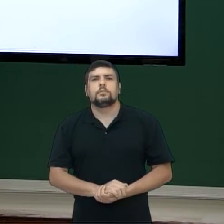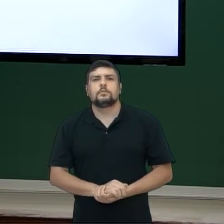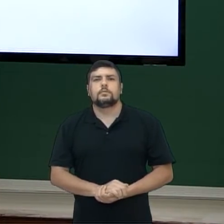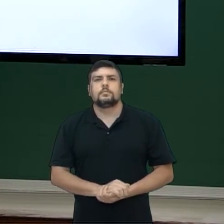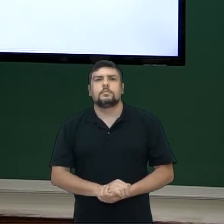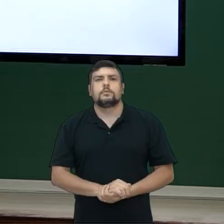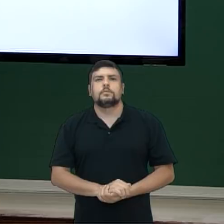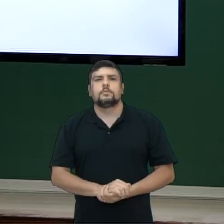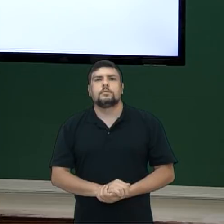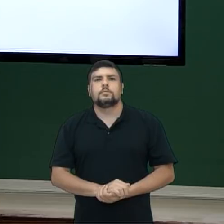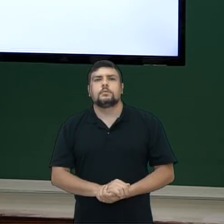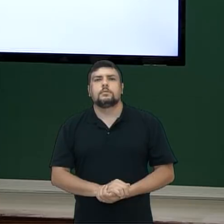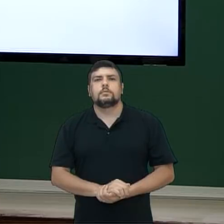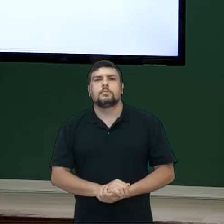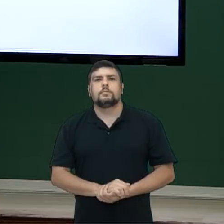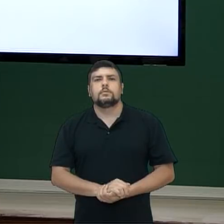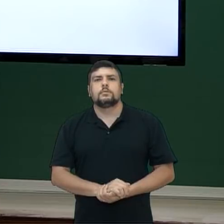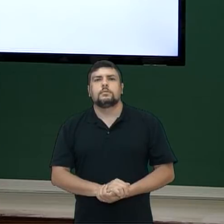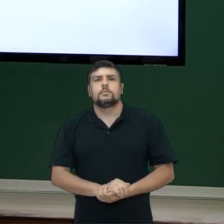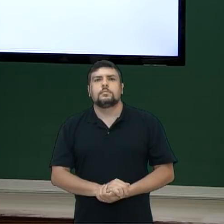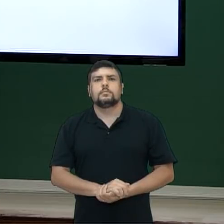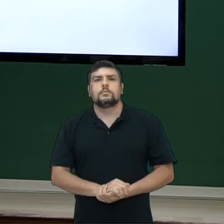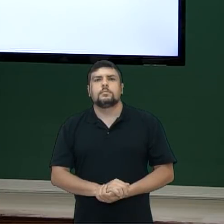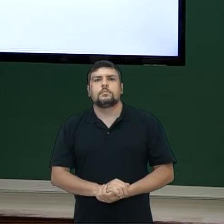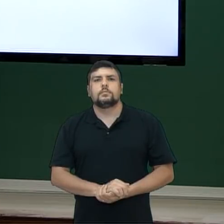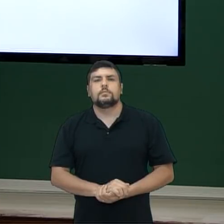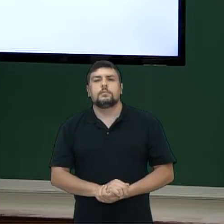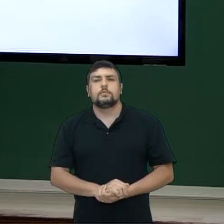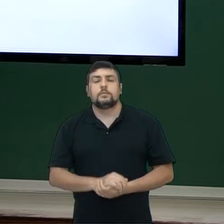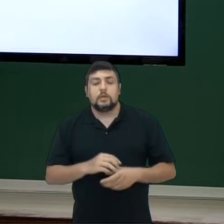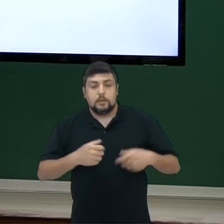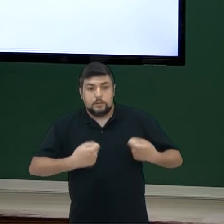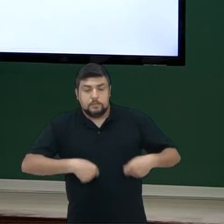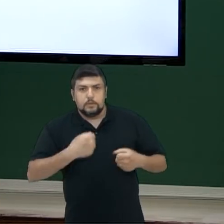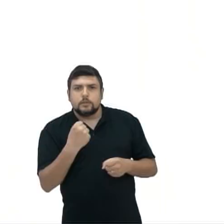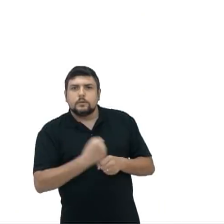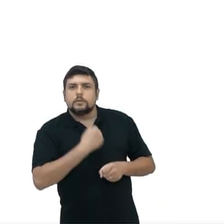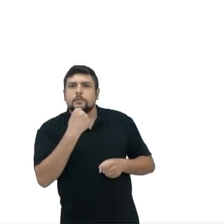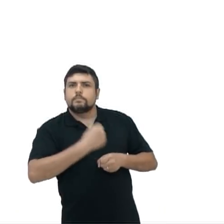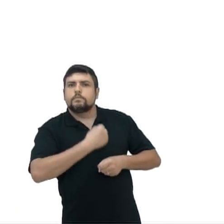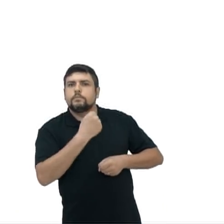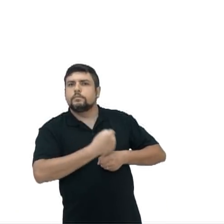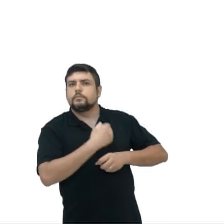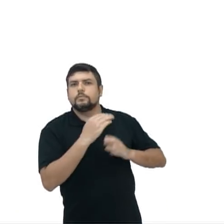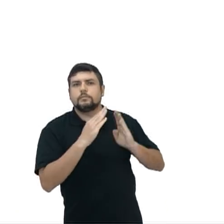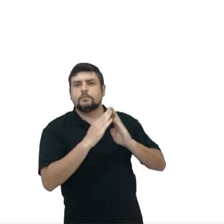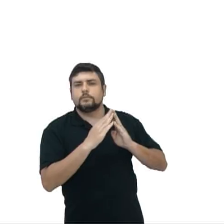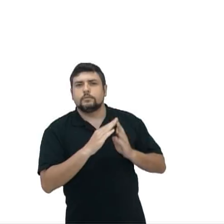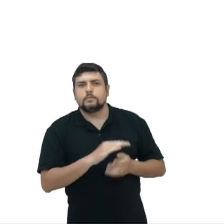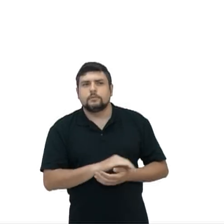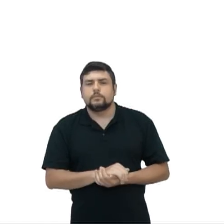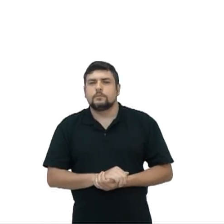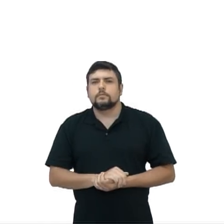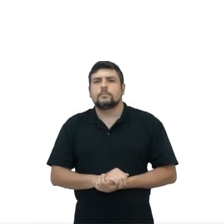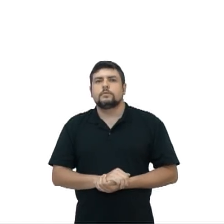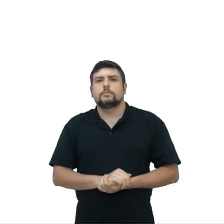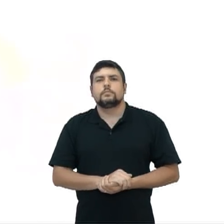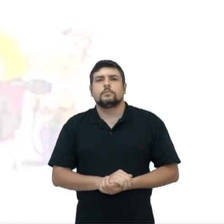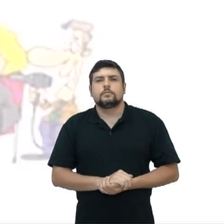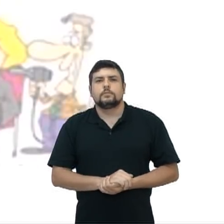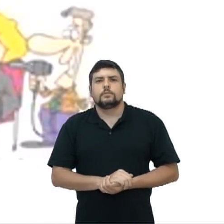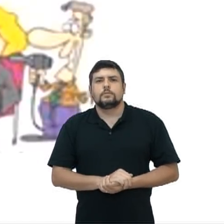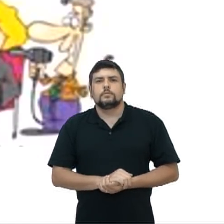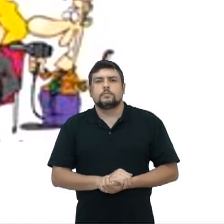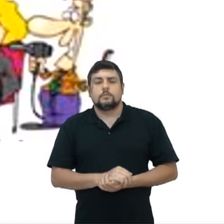house. Eu preciso construir essa casa. Quem fala isso para nós? É o bricklayer. Your hair is beautiful. Seu cabelo